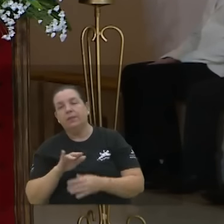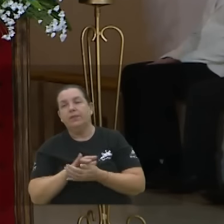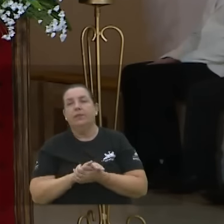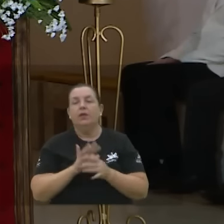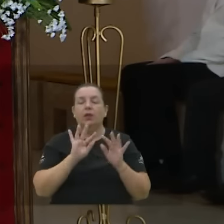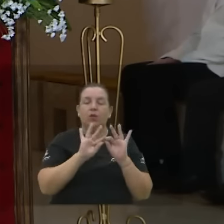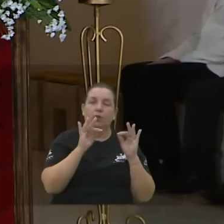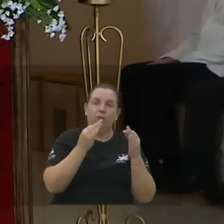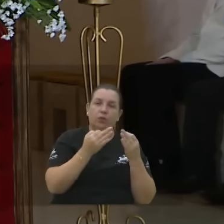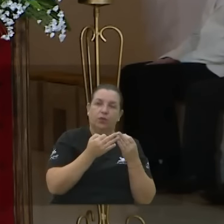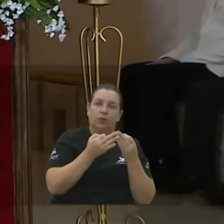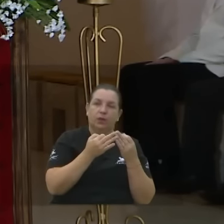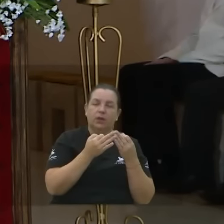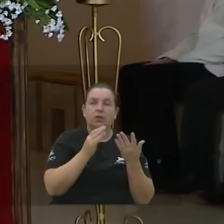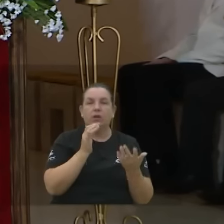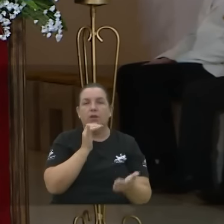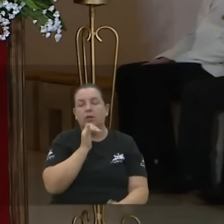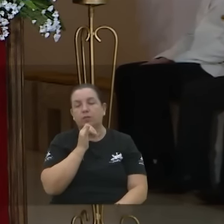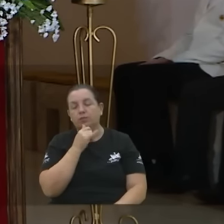família que está enlutada.